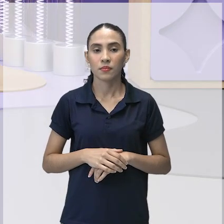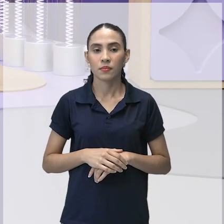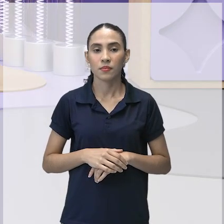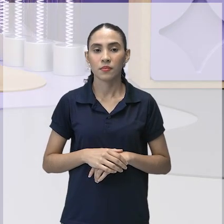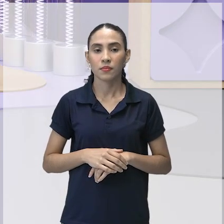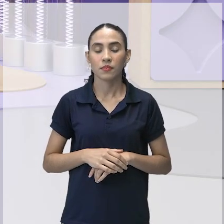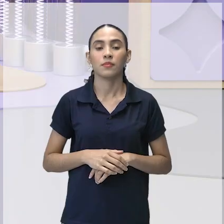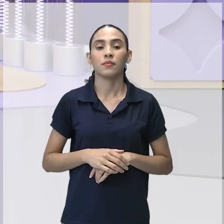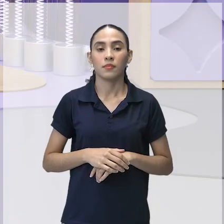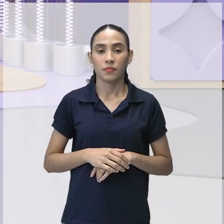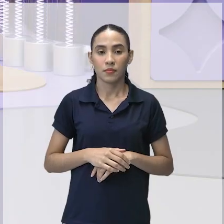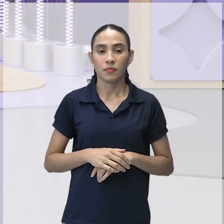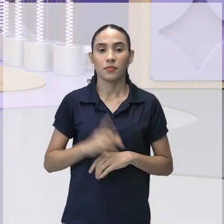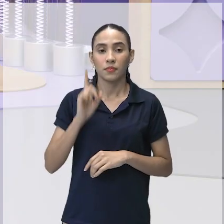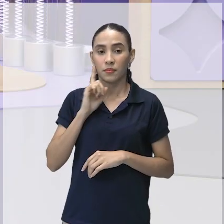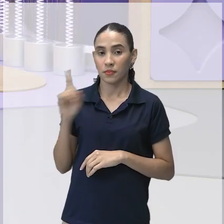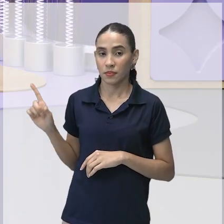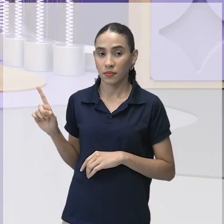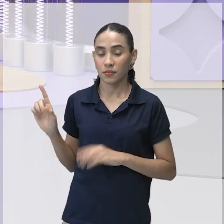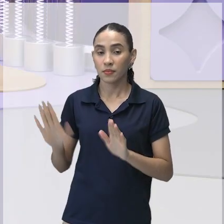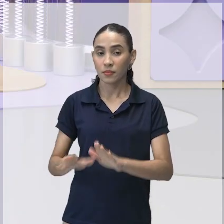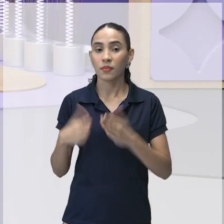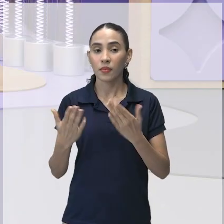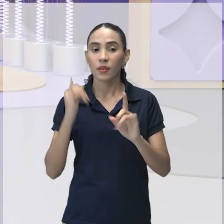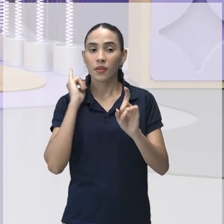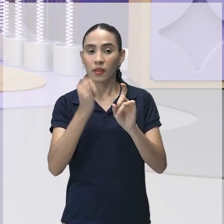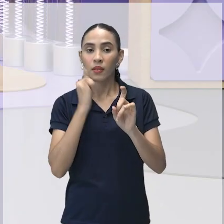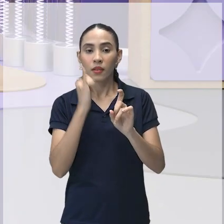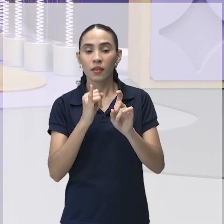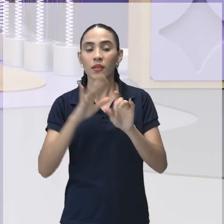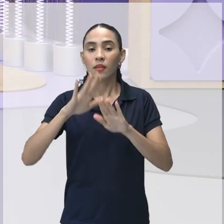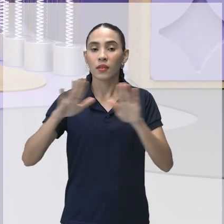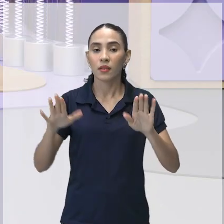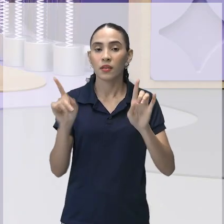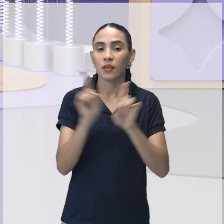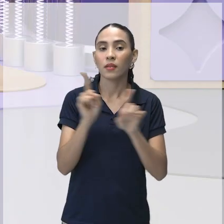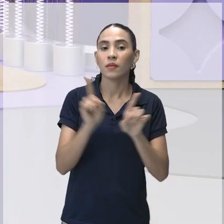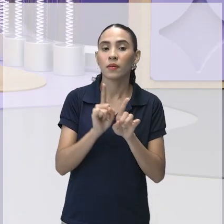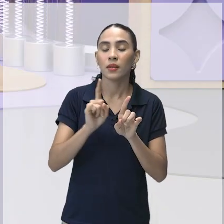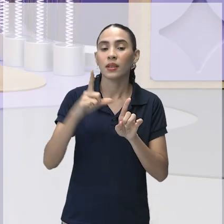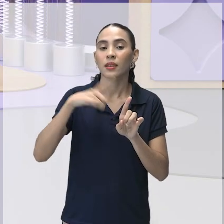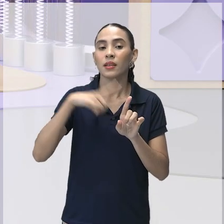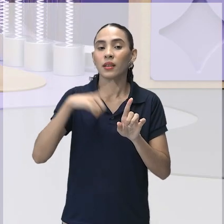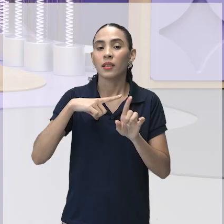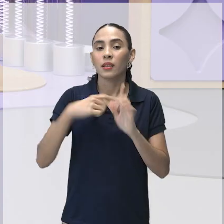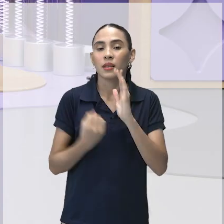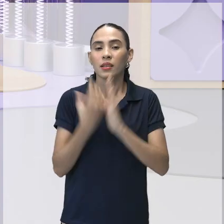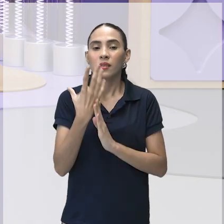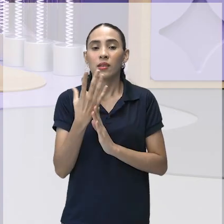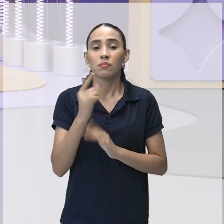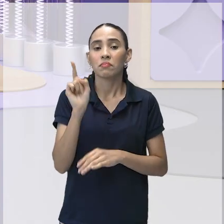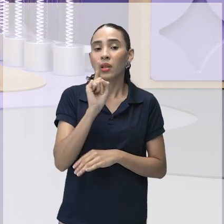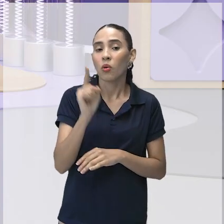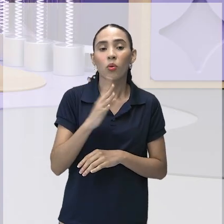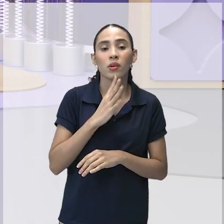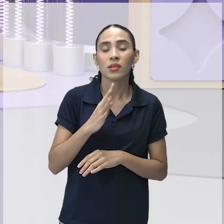Vamos para a próxima carta. Essas narrativas, geralmente, possuem uma origem desconhecida. Nós não sabemos a